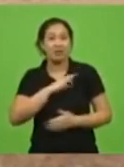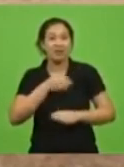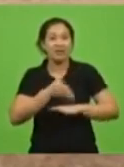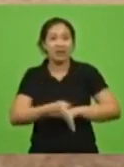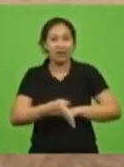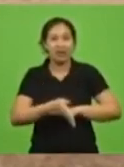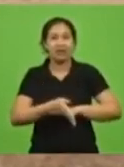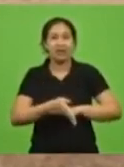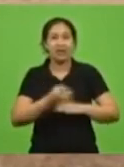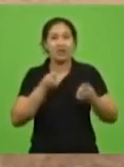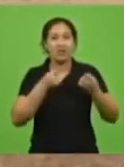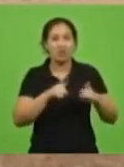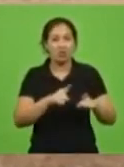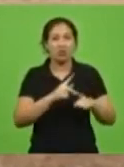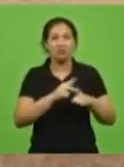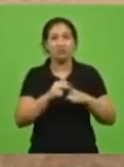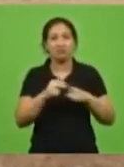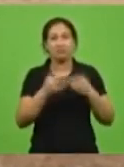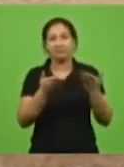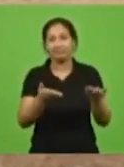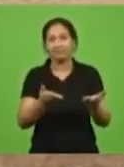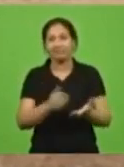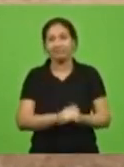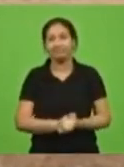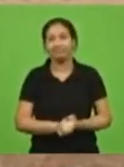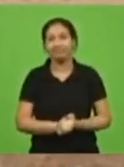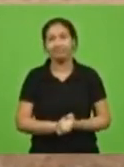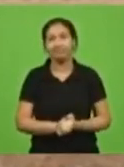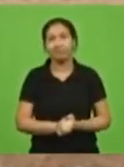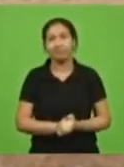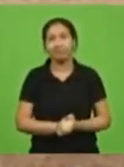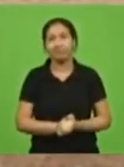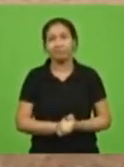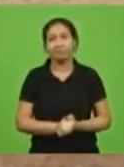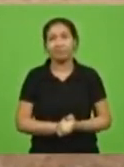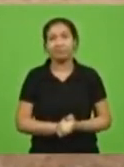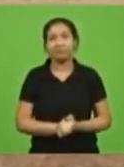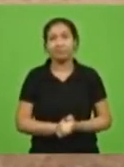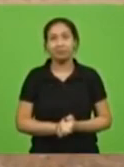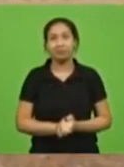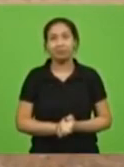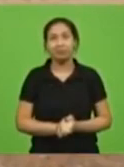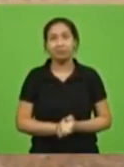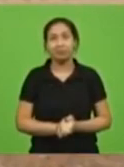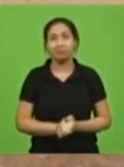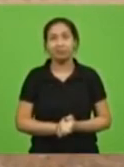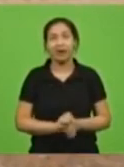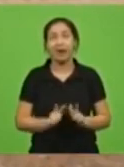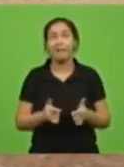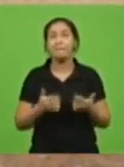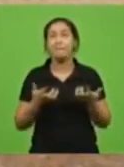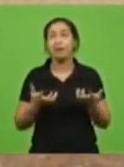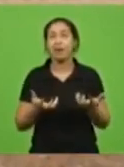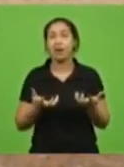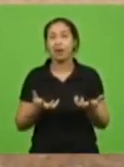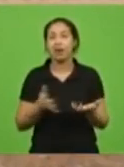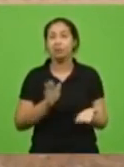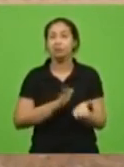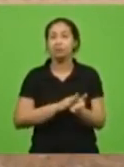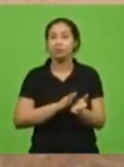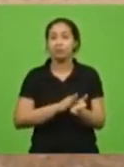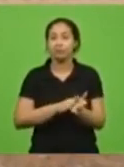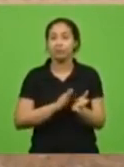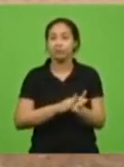arregaçar com esses caras. Mas eu quero parabenizar a ação da